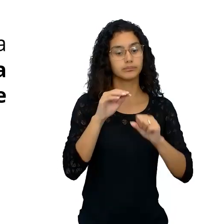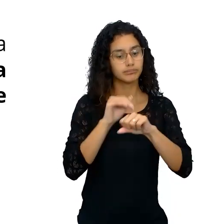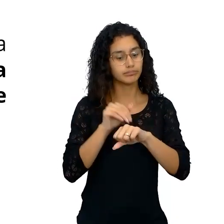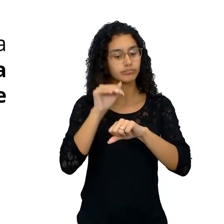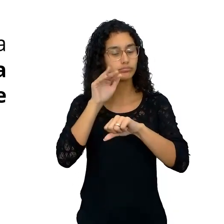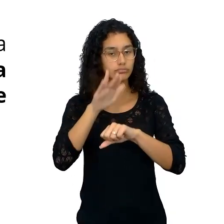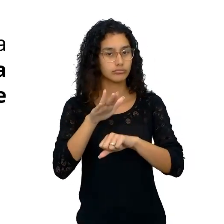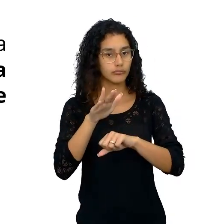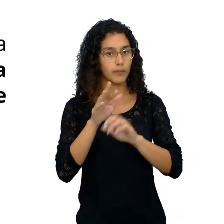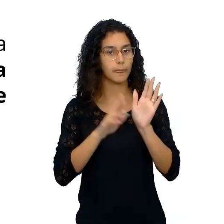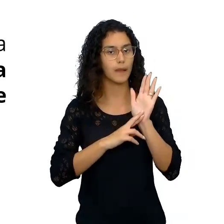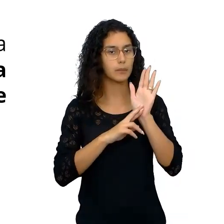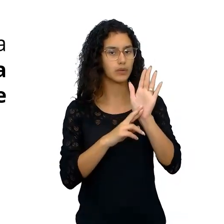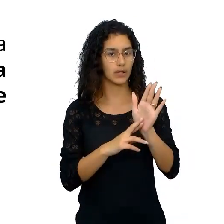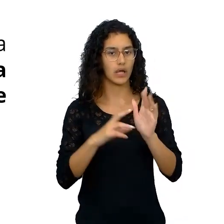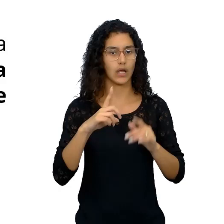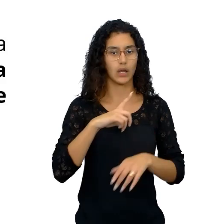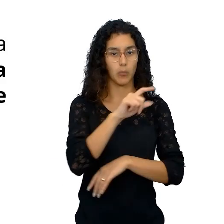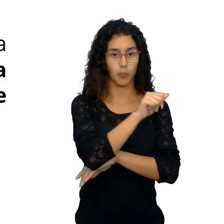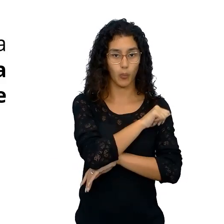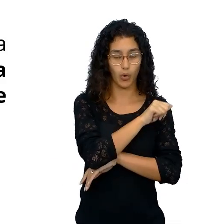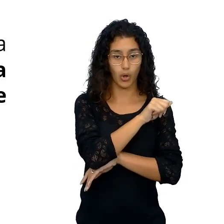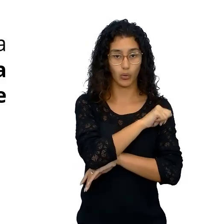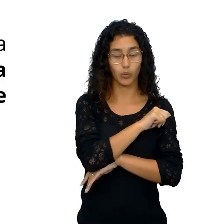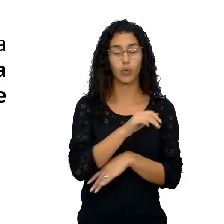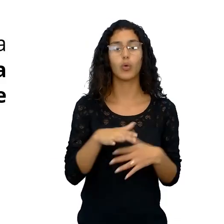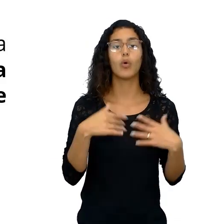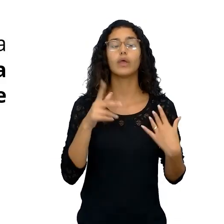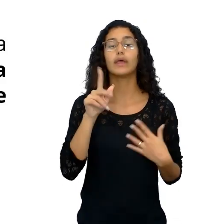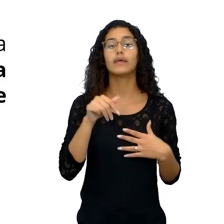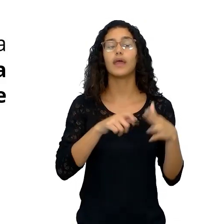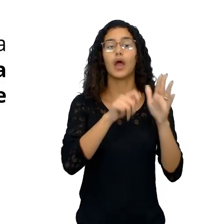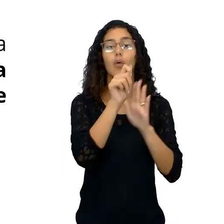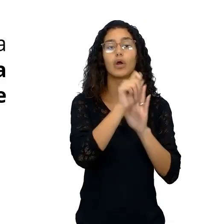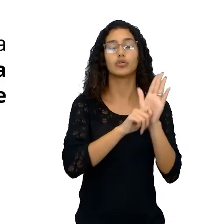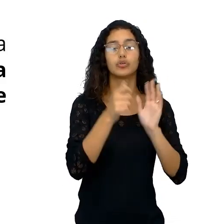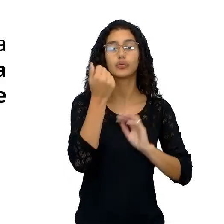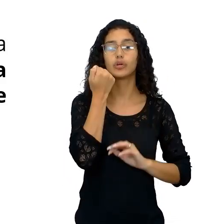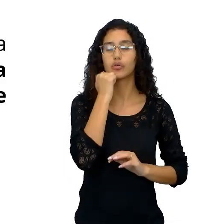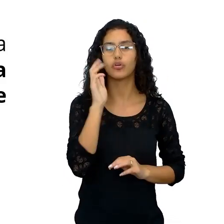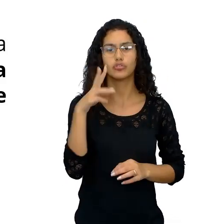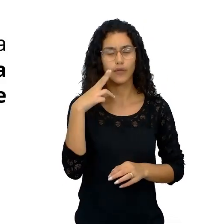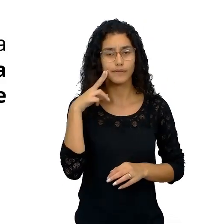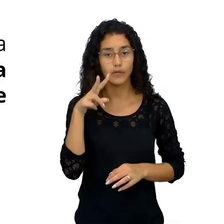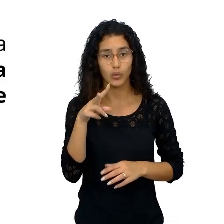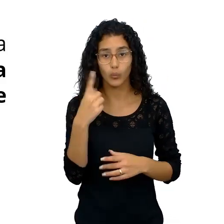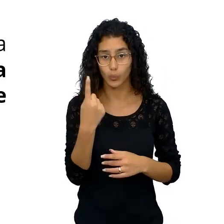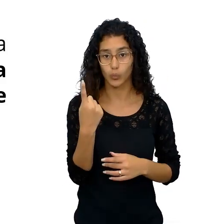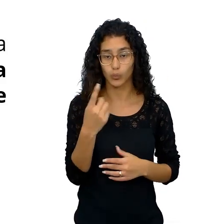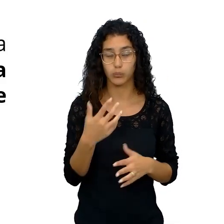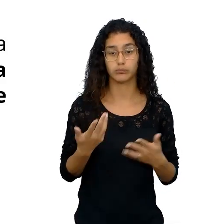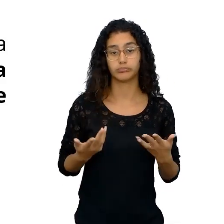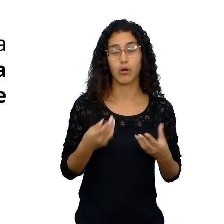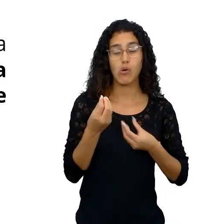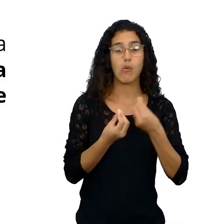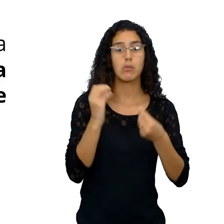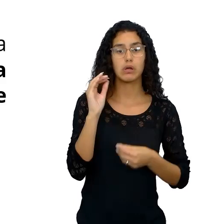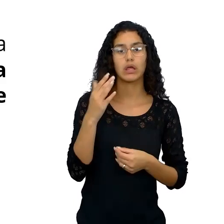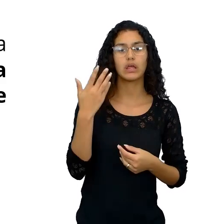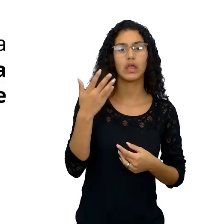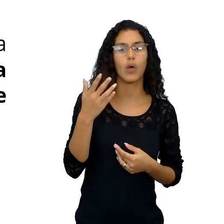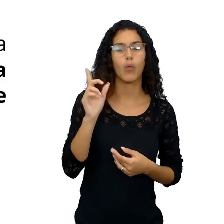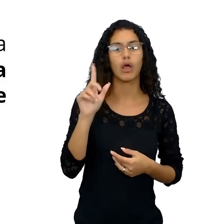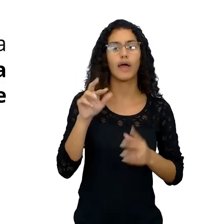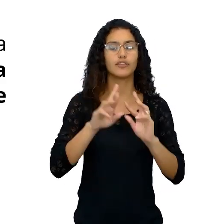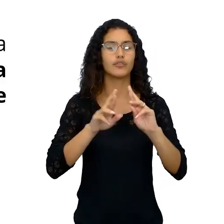indicarem, mostrarem para esses estudantes, né, o que é um artigo científico. Será que já ouviram um artigo científico? Como que funciona? Qual que